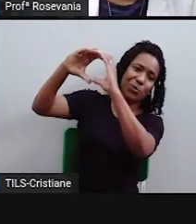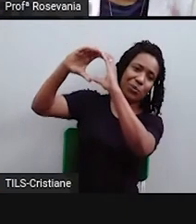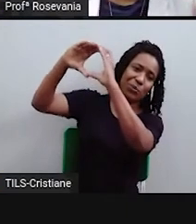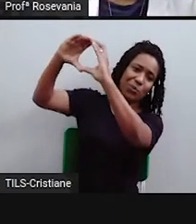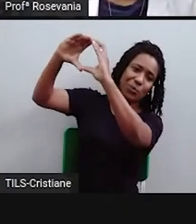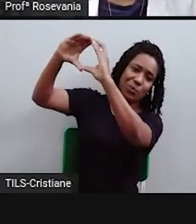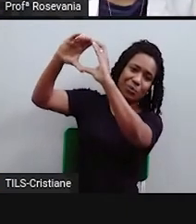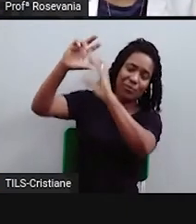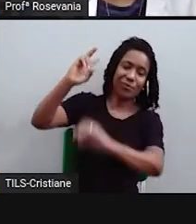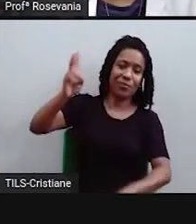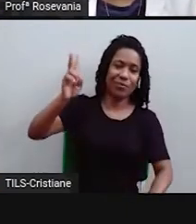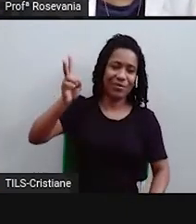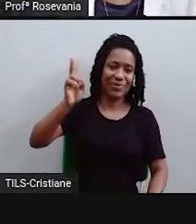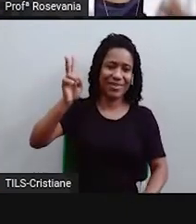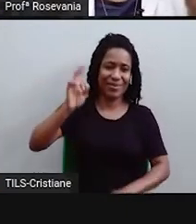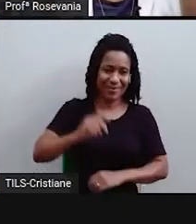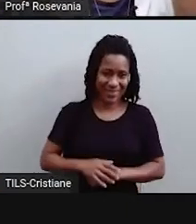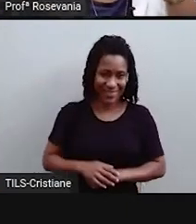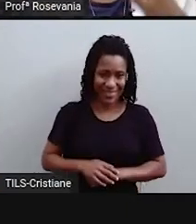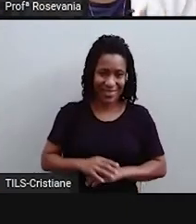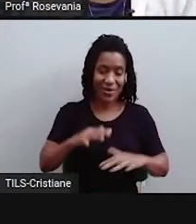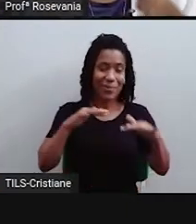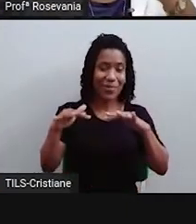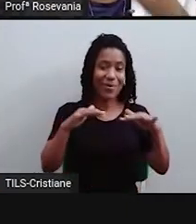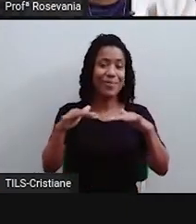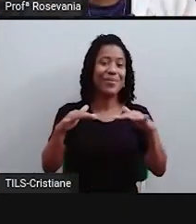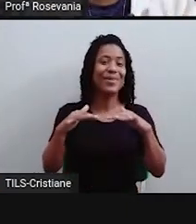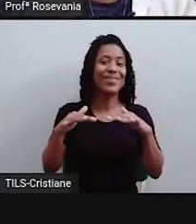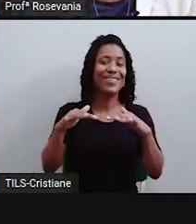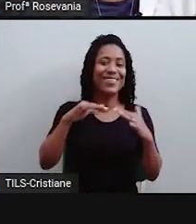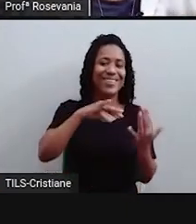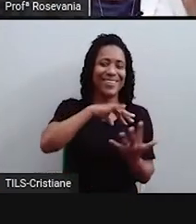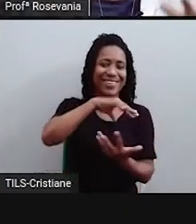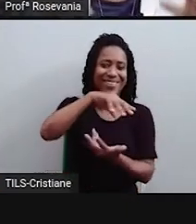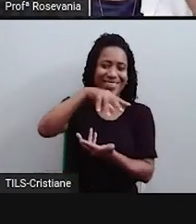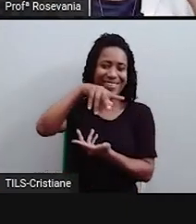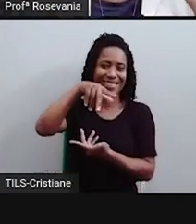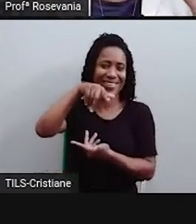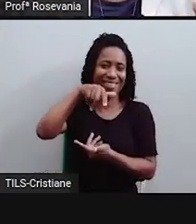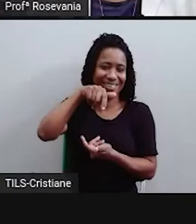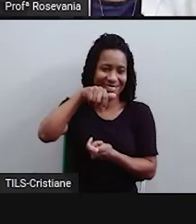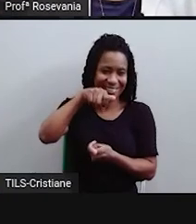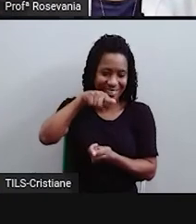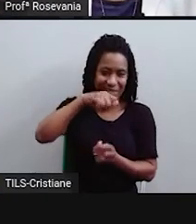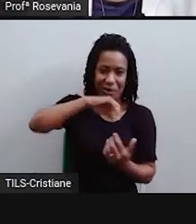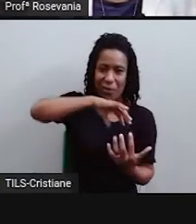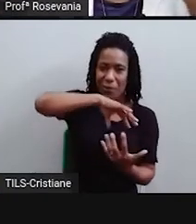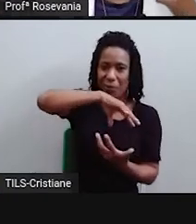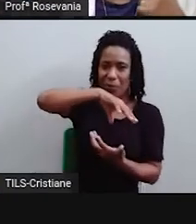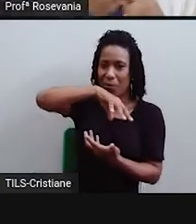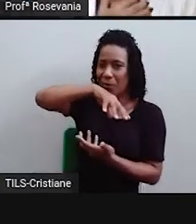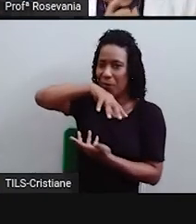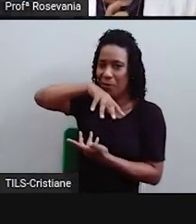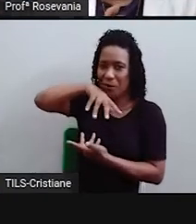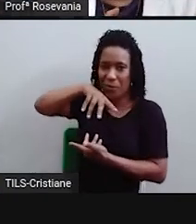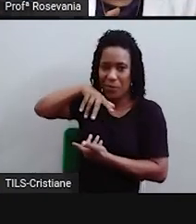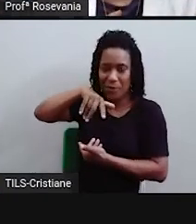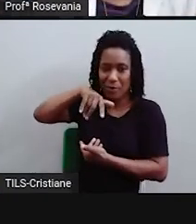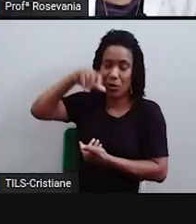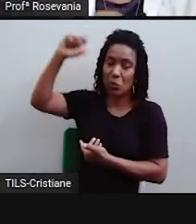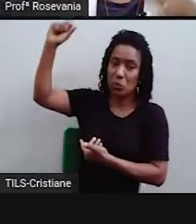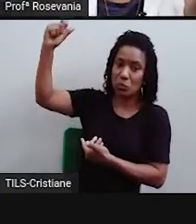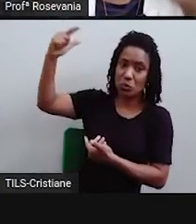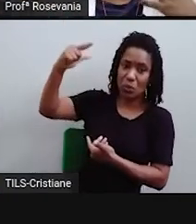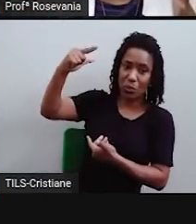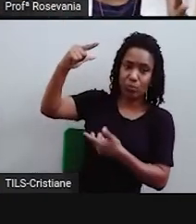realidade, quem é que está se movimentando mesmo? É o planeta Terra. Ele está se movimentando naquele movimento de